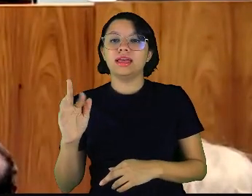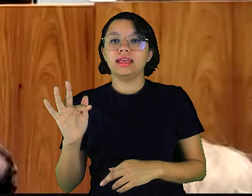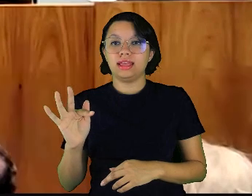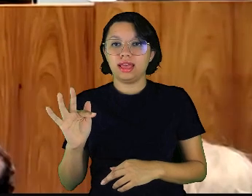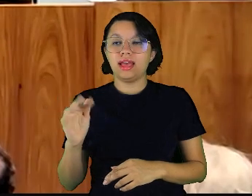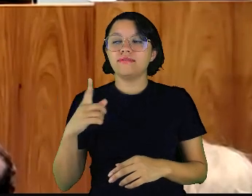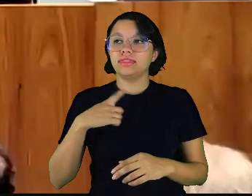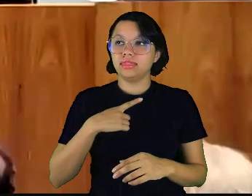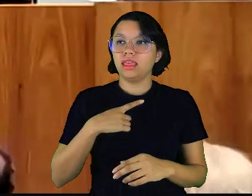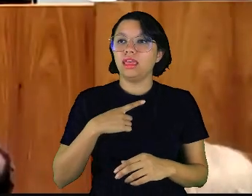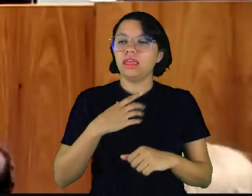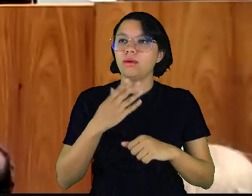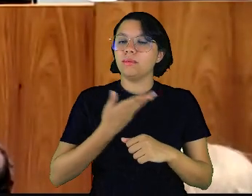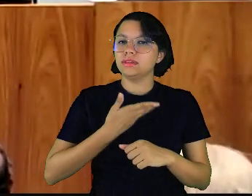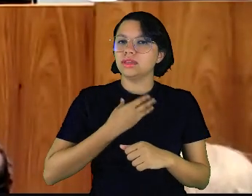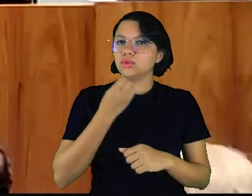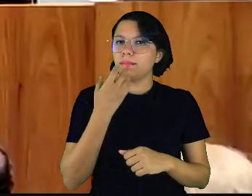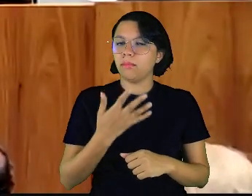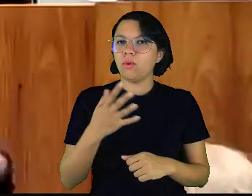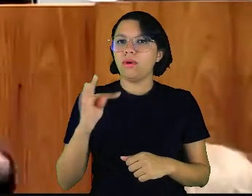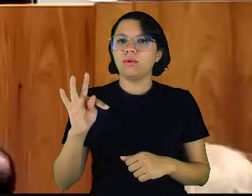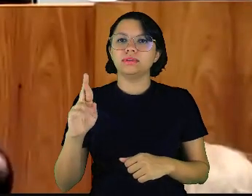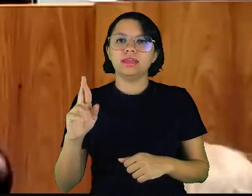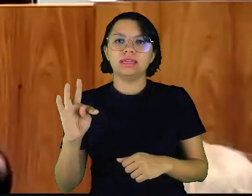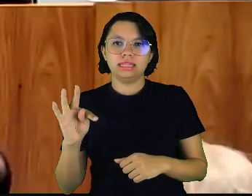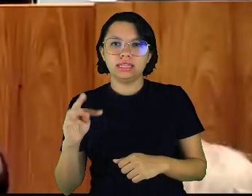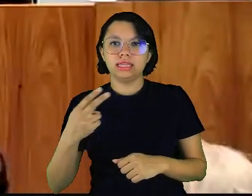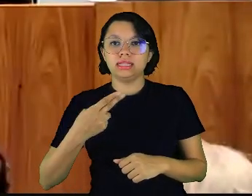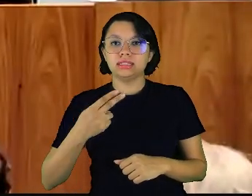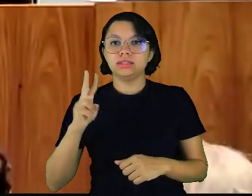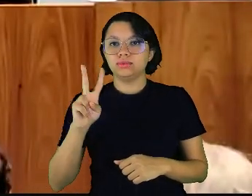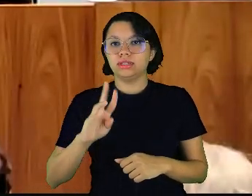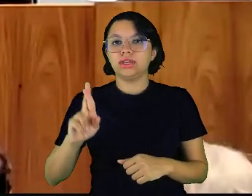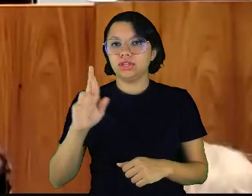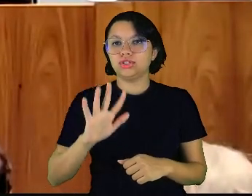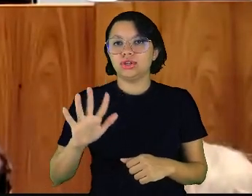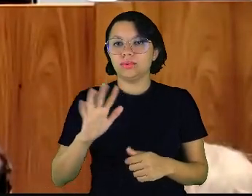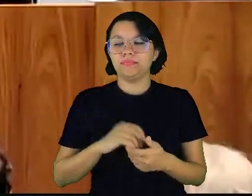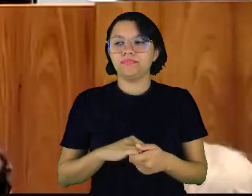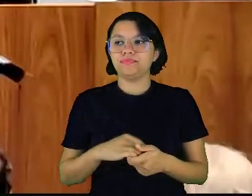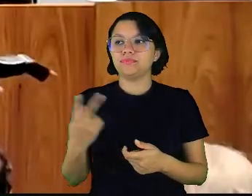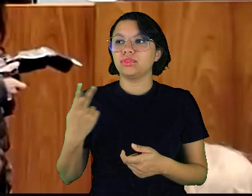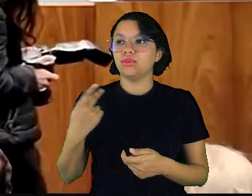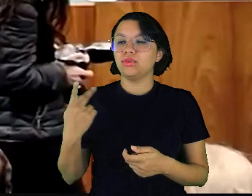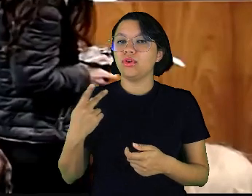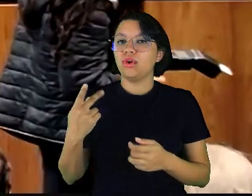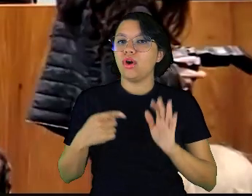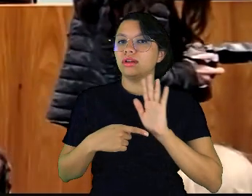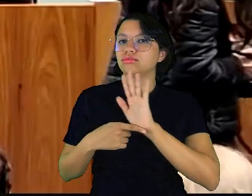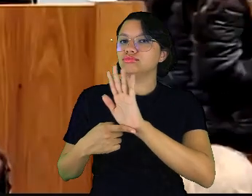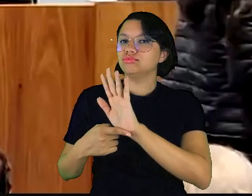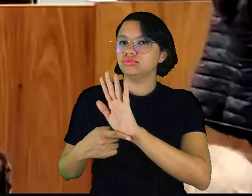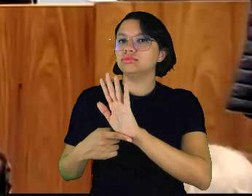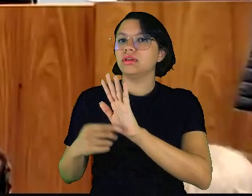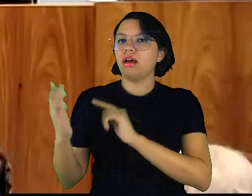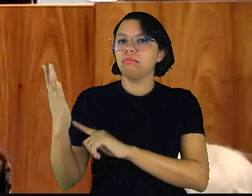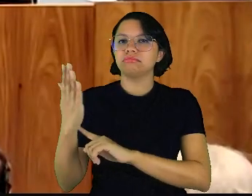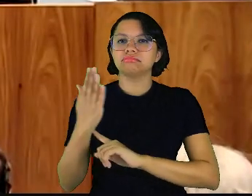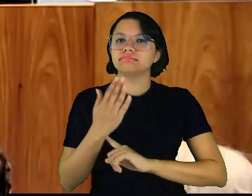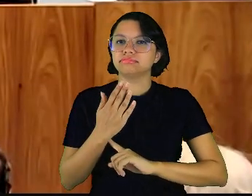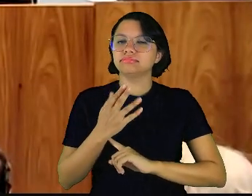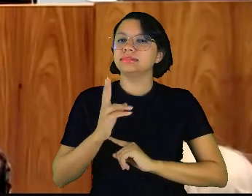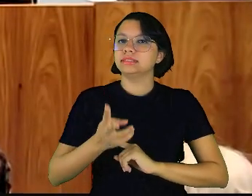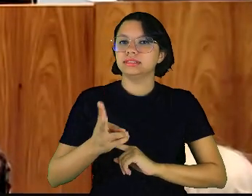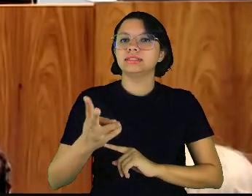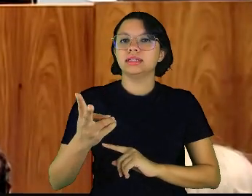Região tem com o TRT da Segunda Região. Nós temos sido colaboradores, né,